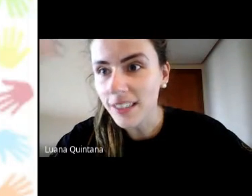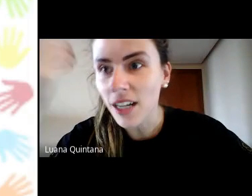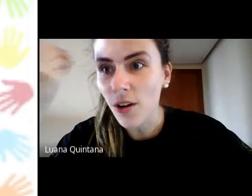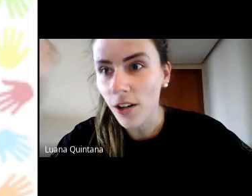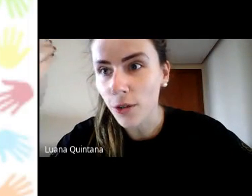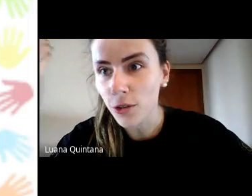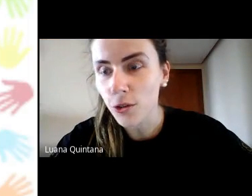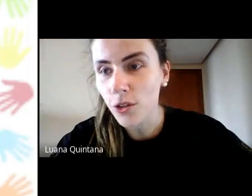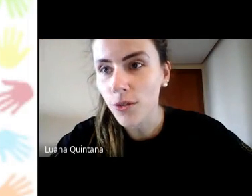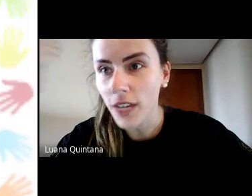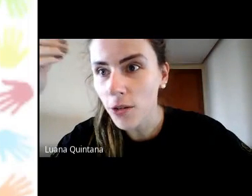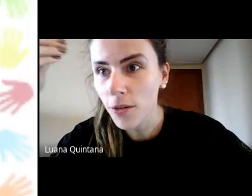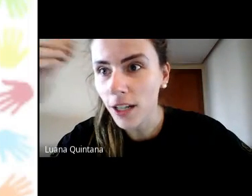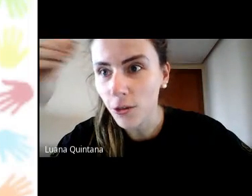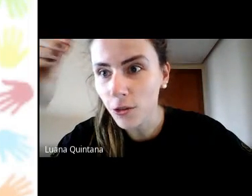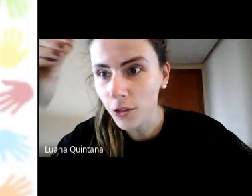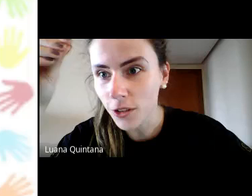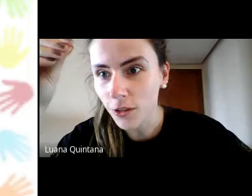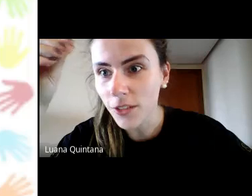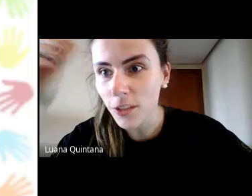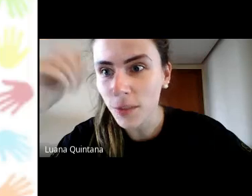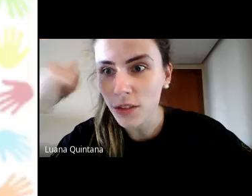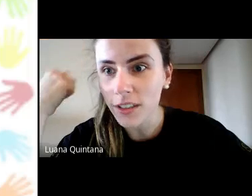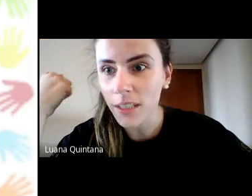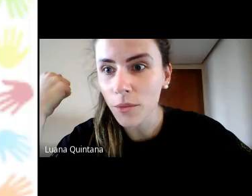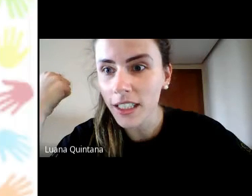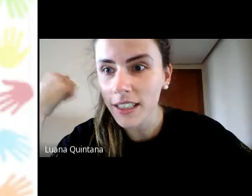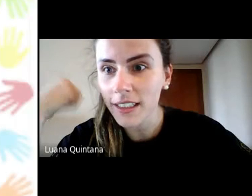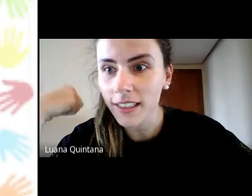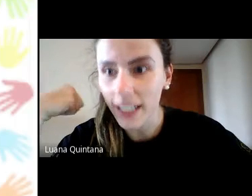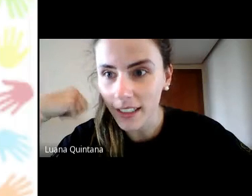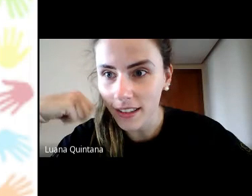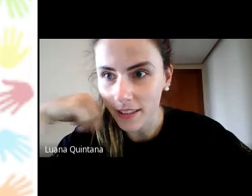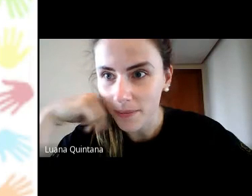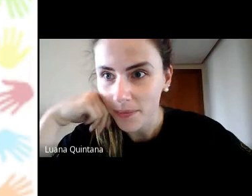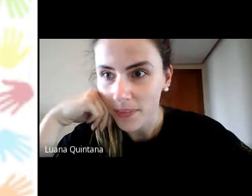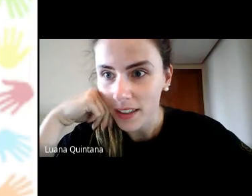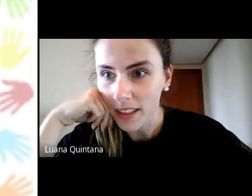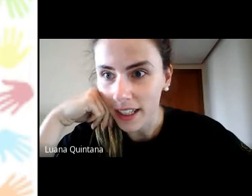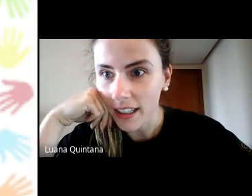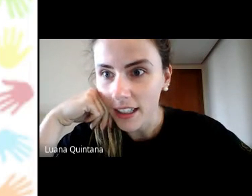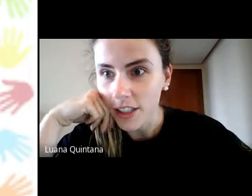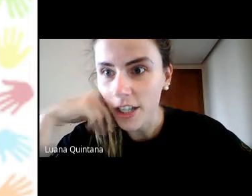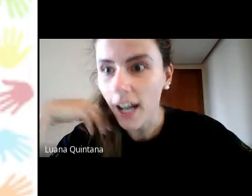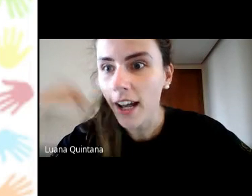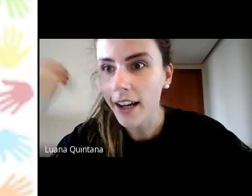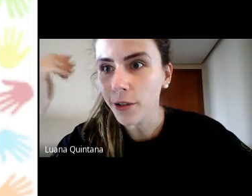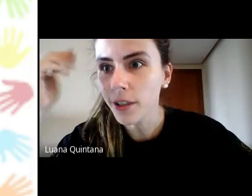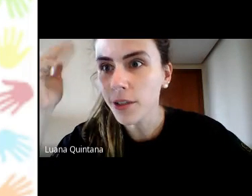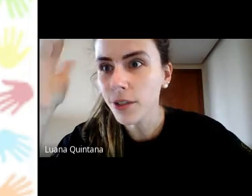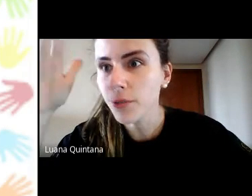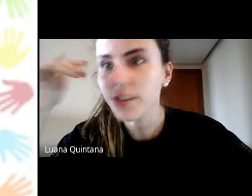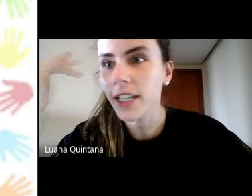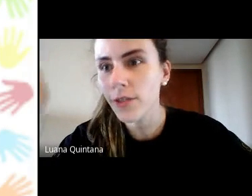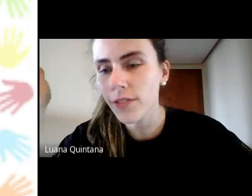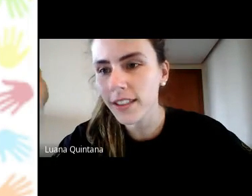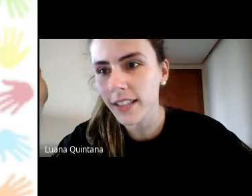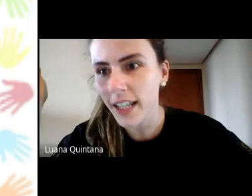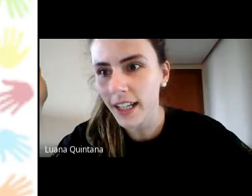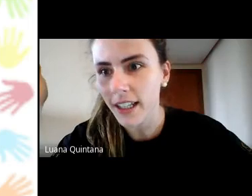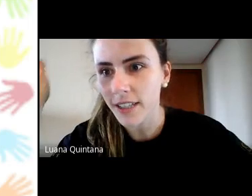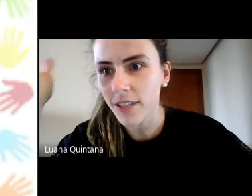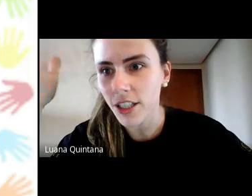muito, mas na hora, quando tu te vê com um aluno, inclusão, as pessoas têm muita resistência, né? De, eu não sei o que